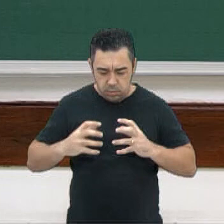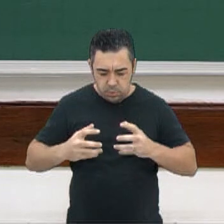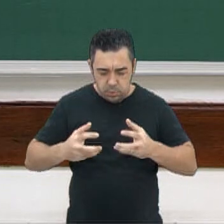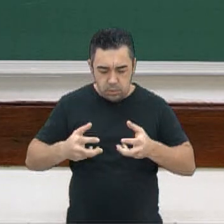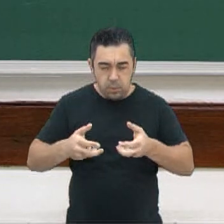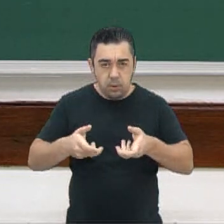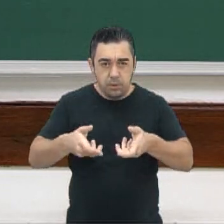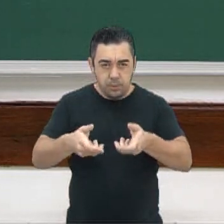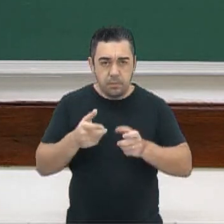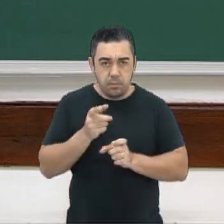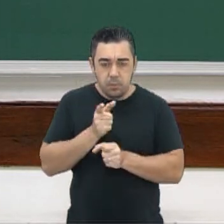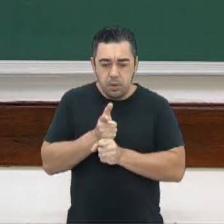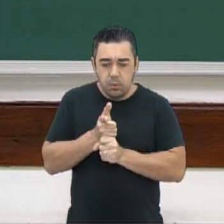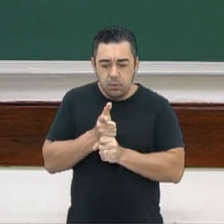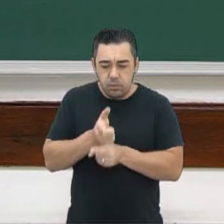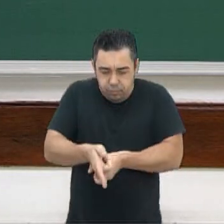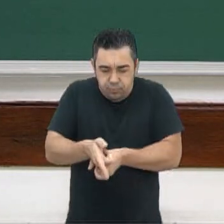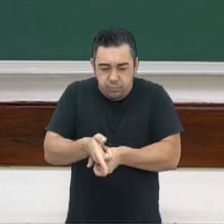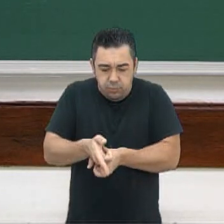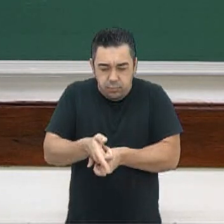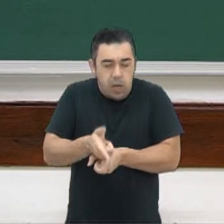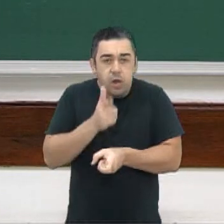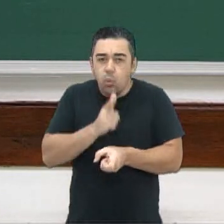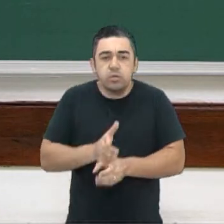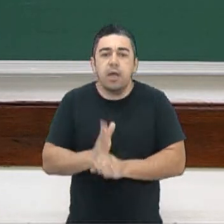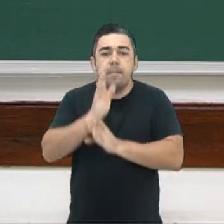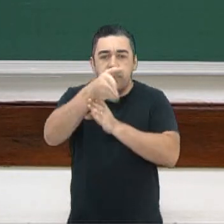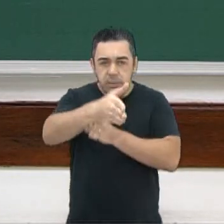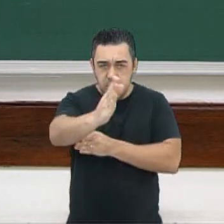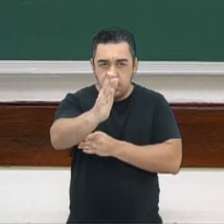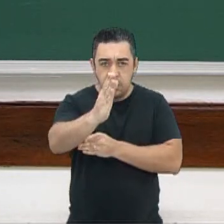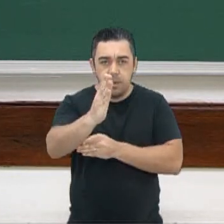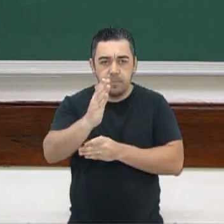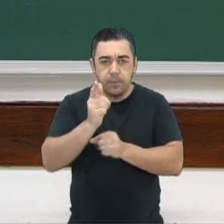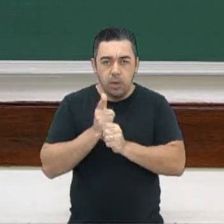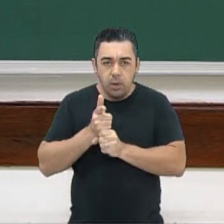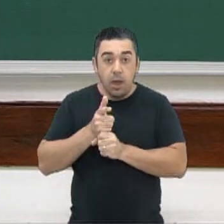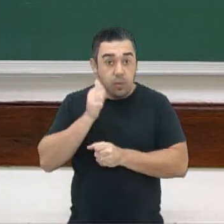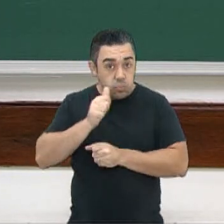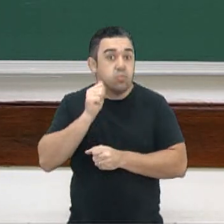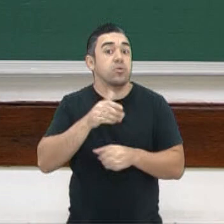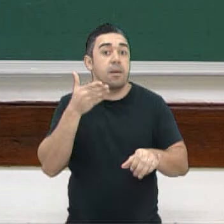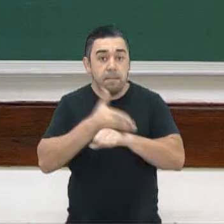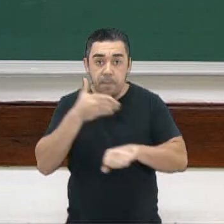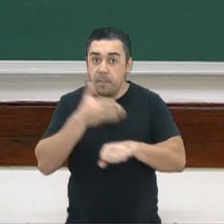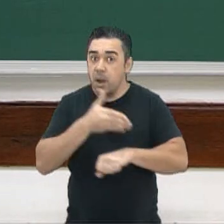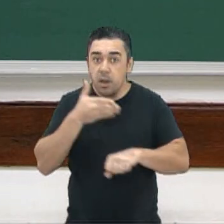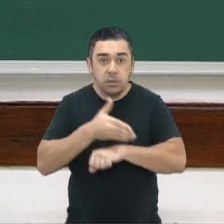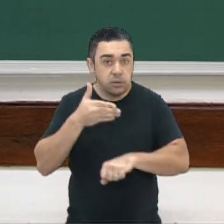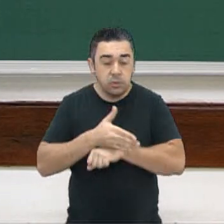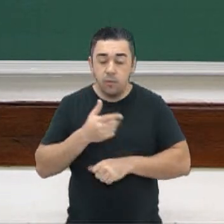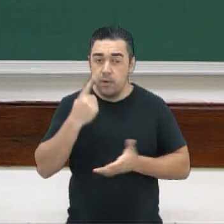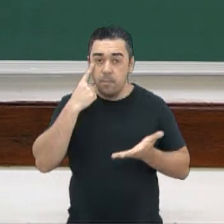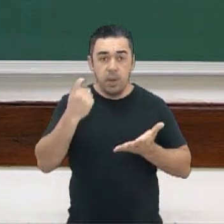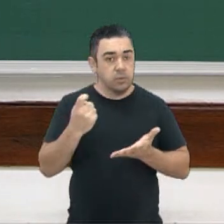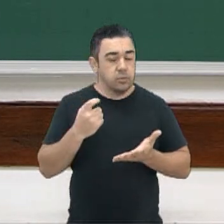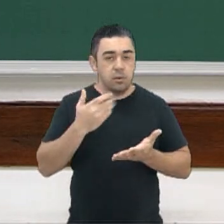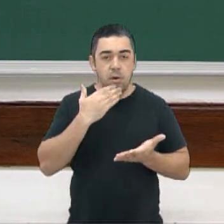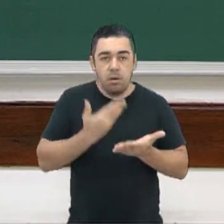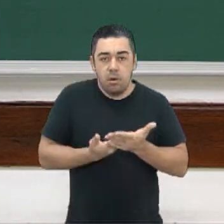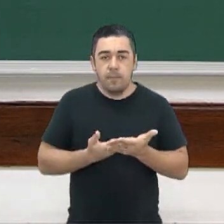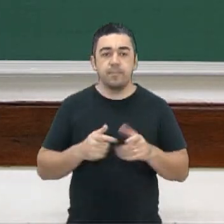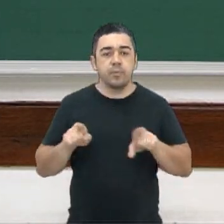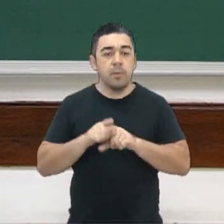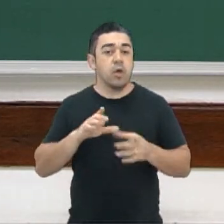tem buracos com trincheiras, o tanque não conseguia passar. Então, a participação civil foi assim impressionante. Inclusive,